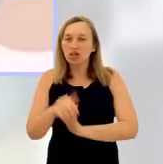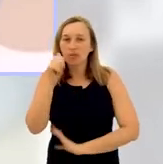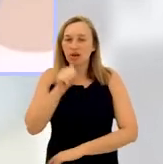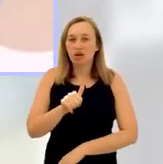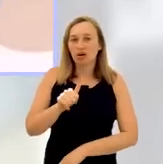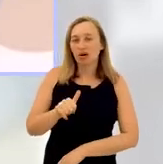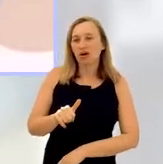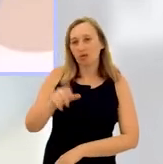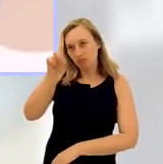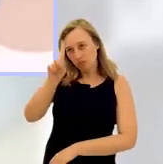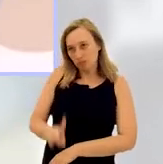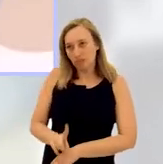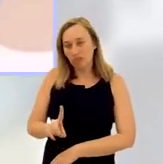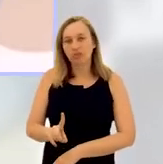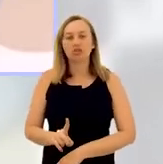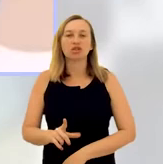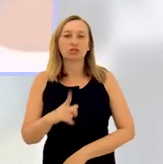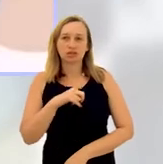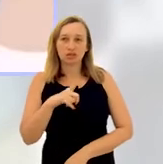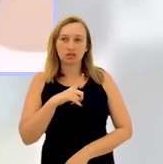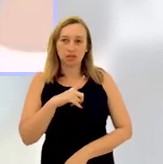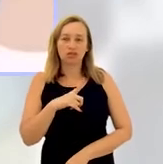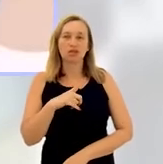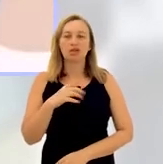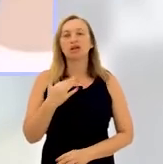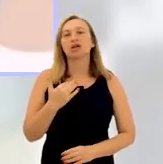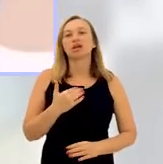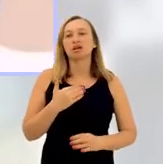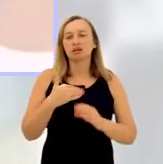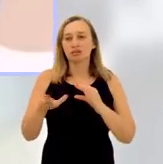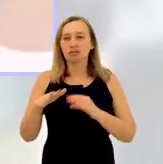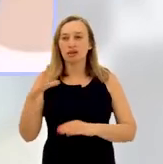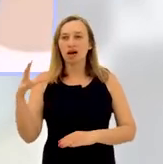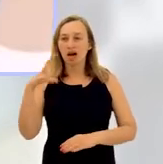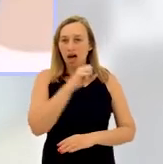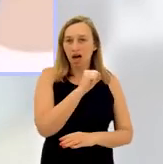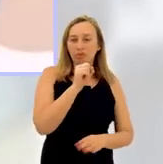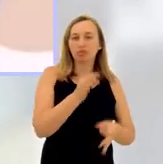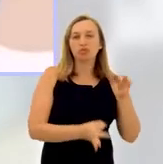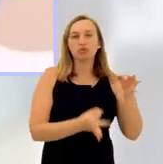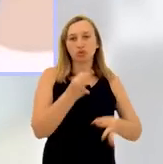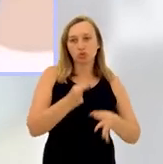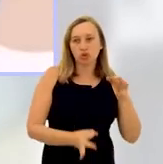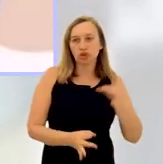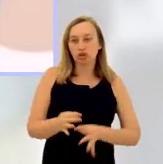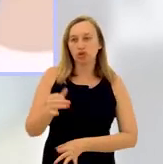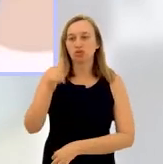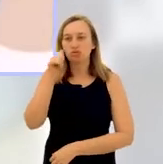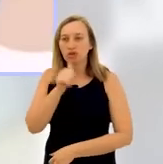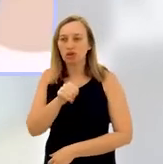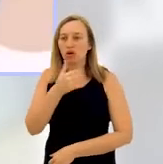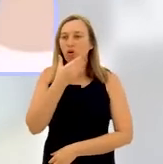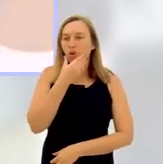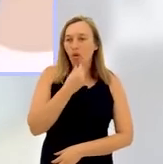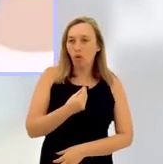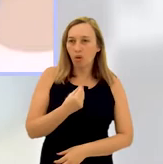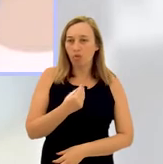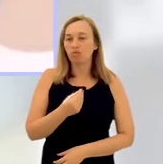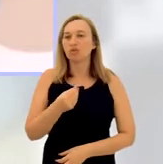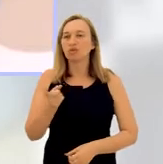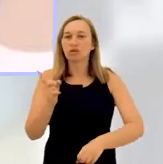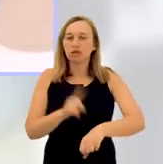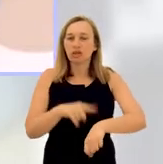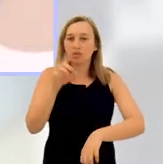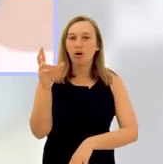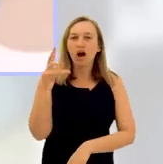vítima consiga ter esse direito, né? Que ela consiga, de fato, mandar um pedido protetivo e ir diretamente ao juiz ou à juíza competente